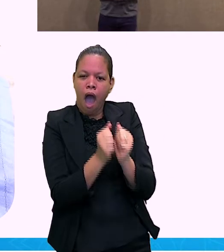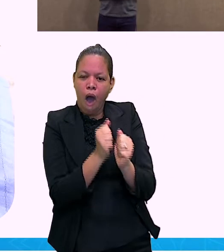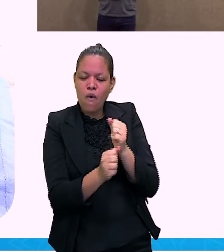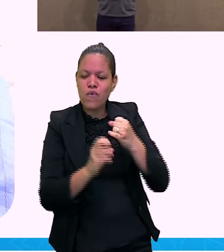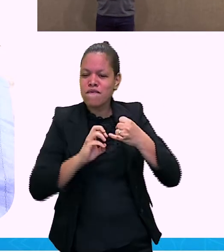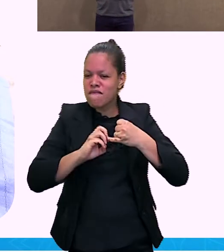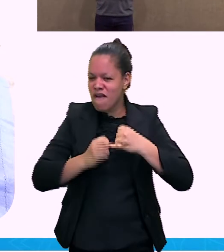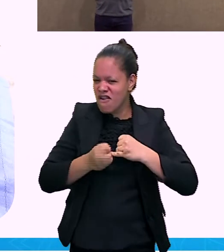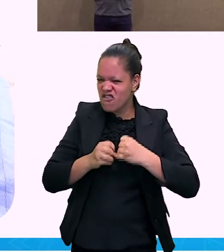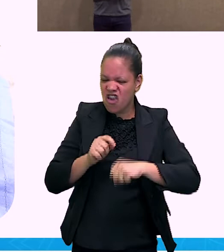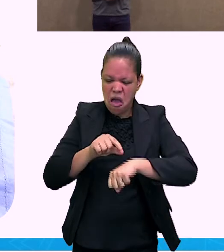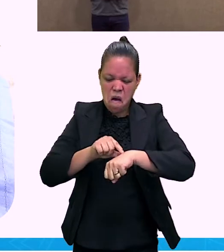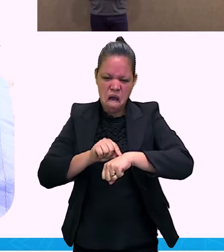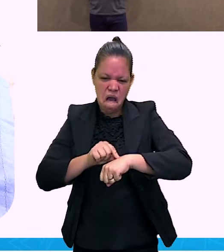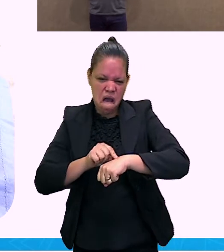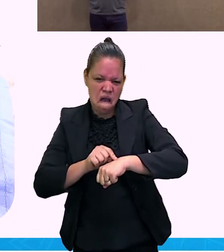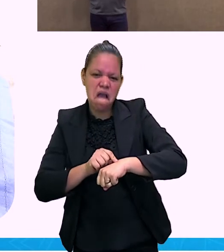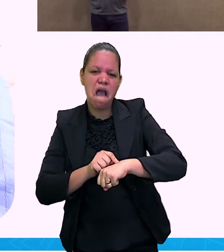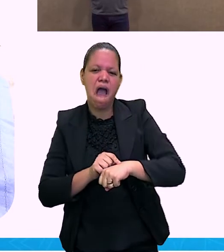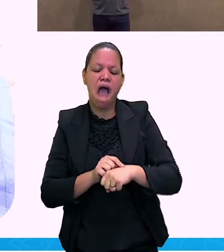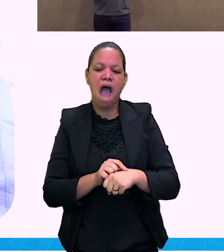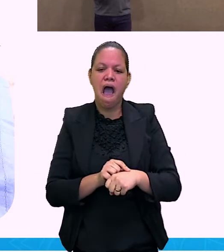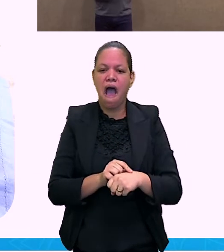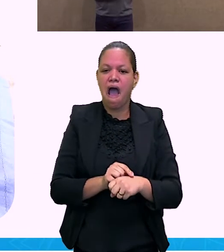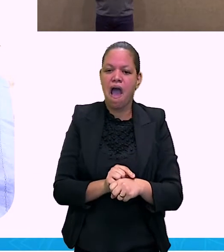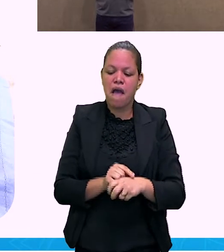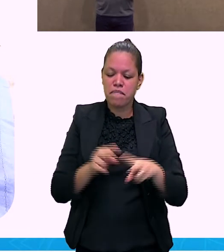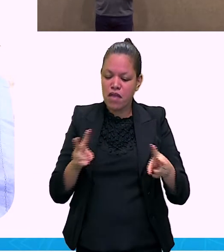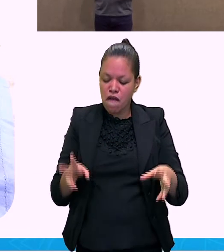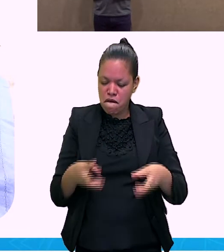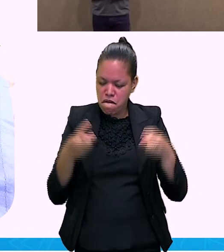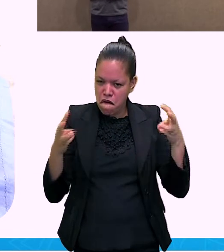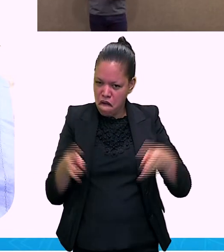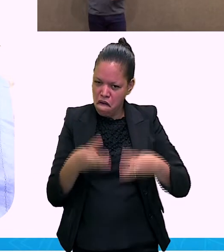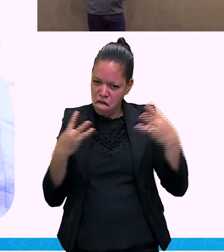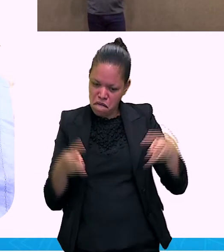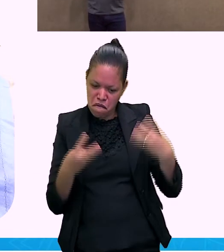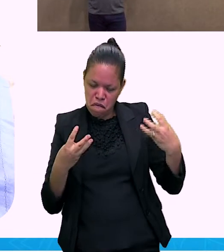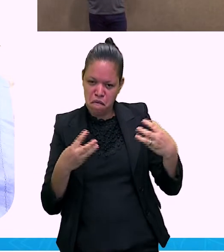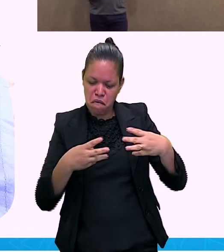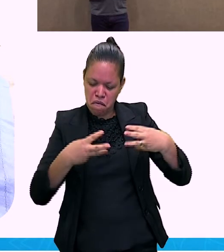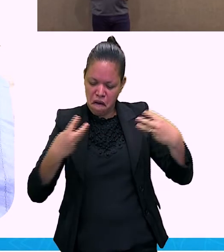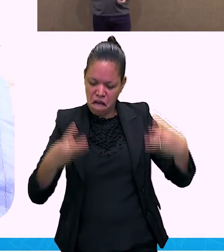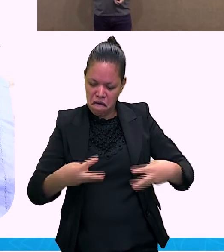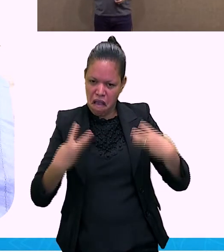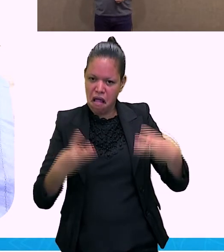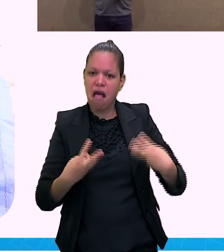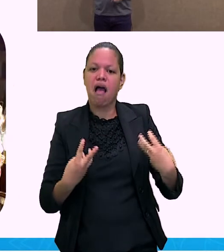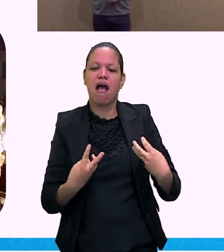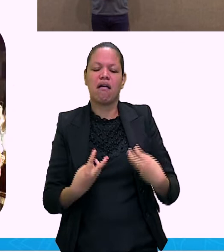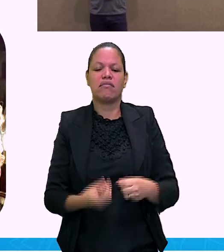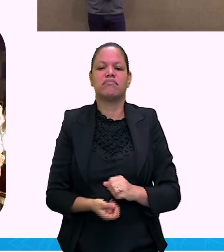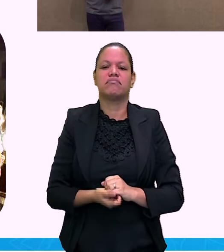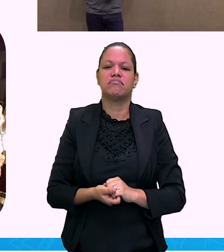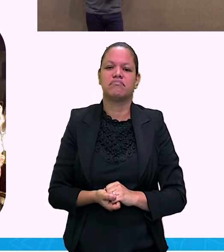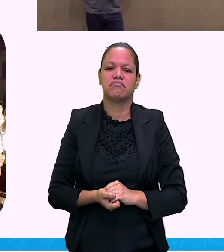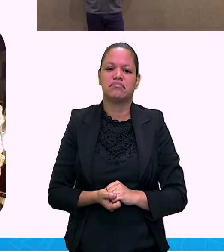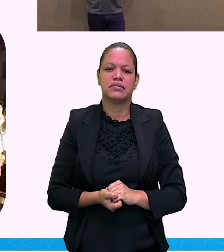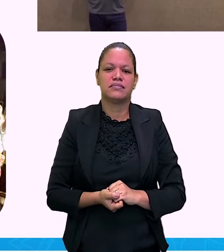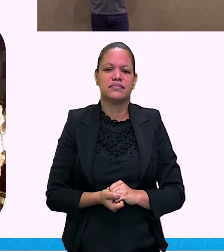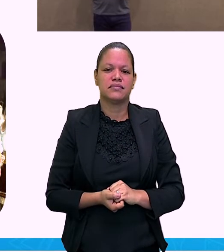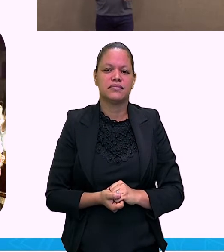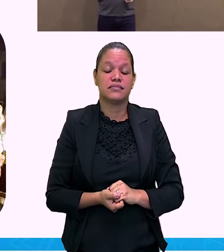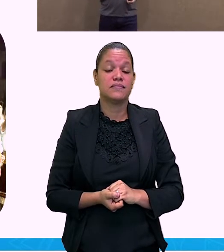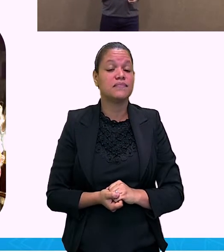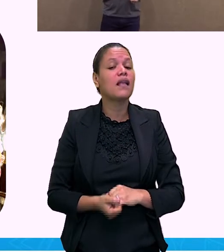muitos elementos nesse prato para sustentar esse povo dessa cultura, né, do estado de São Paulo, que é uma grande correria.